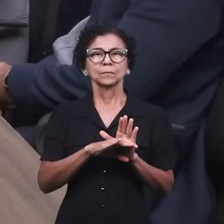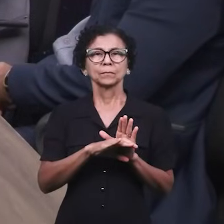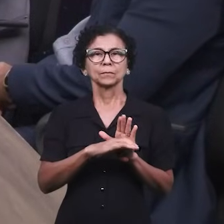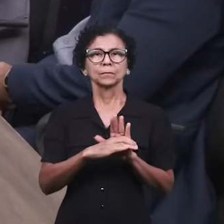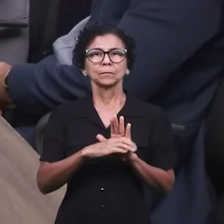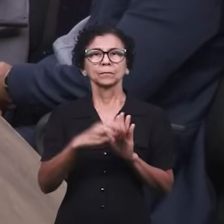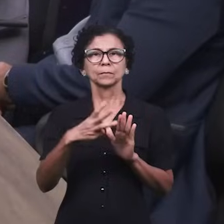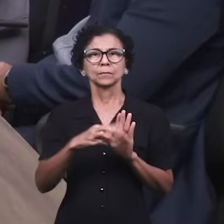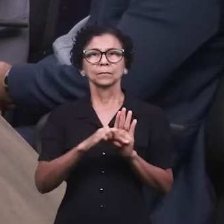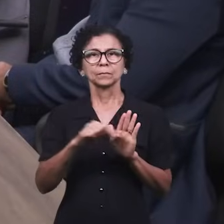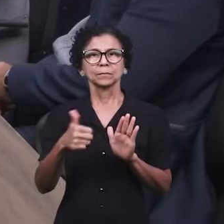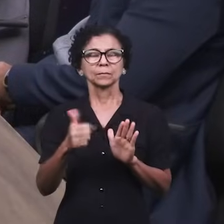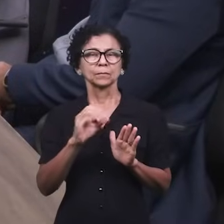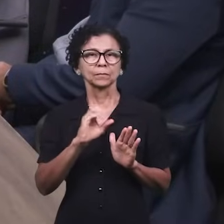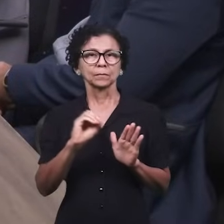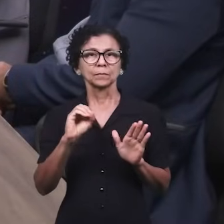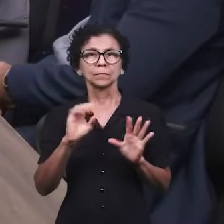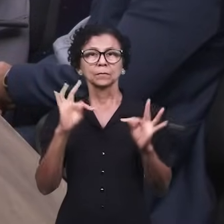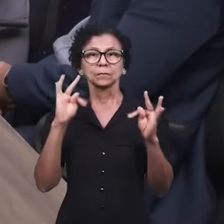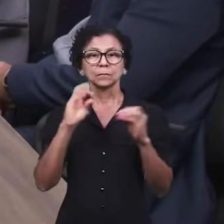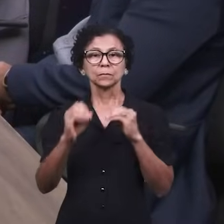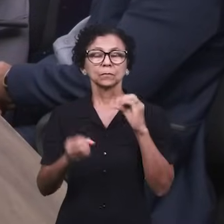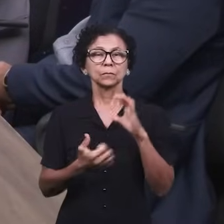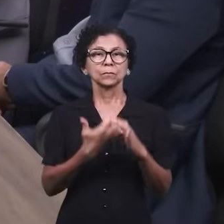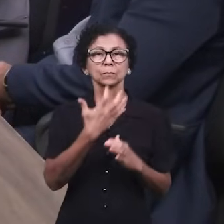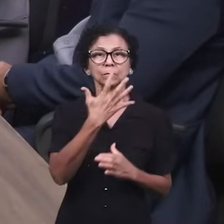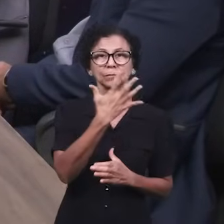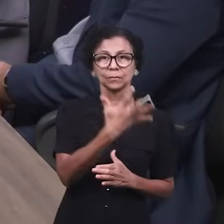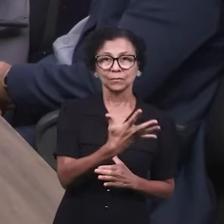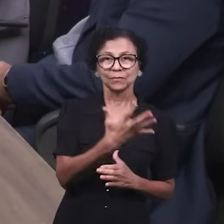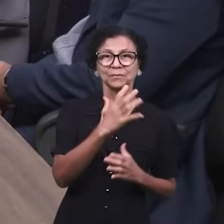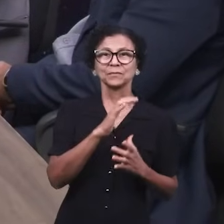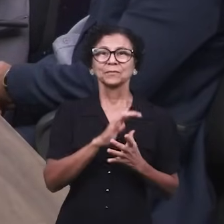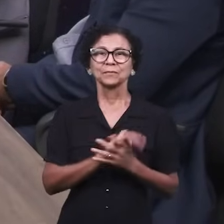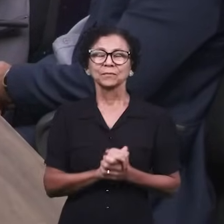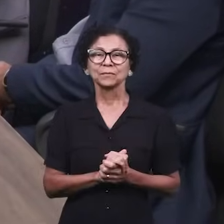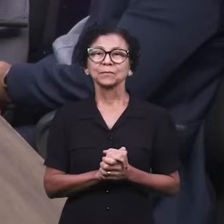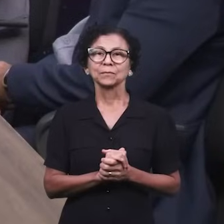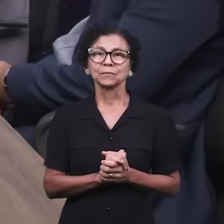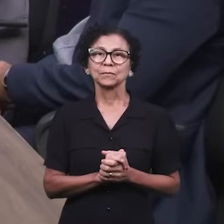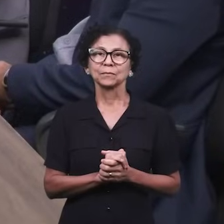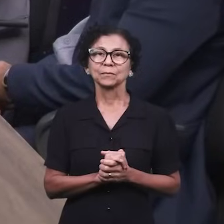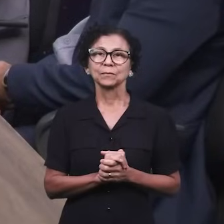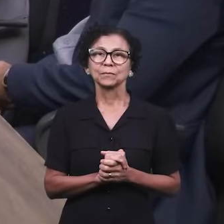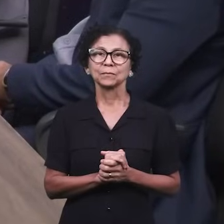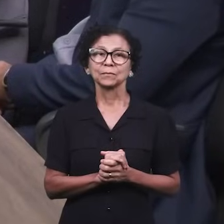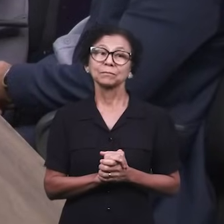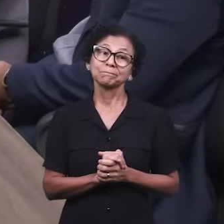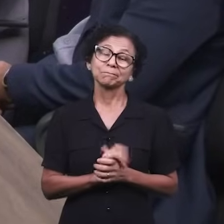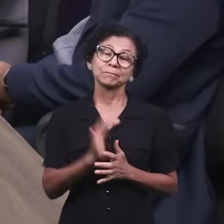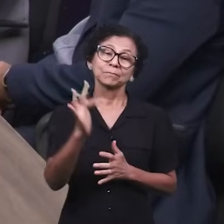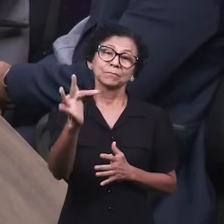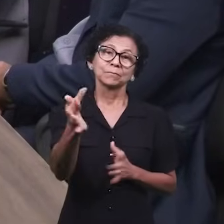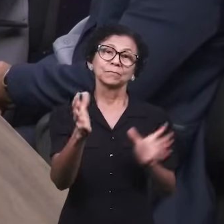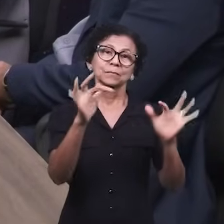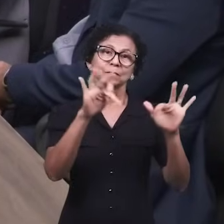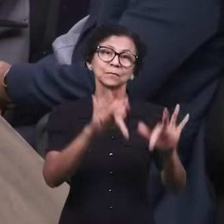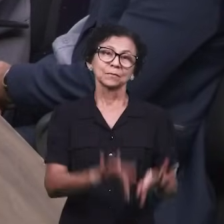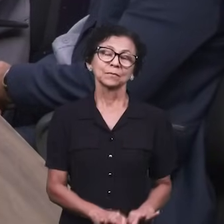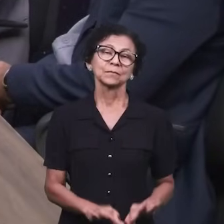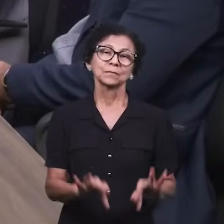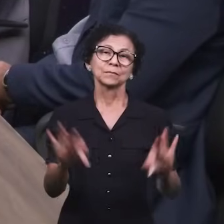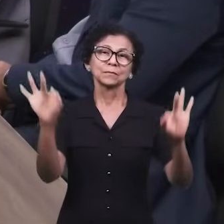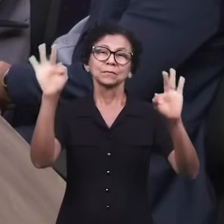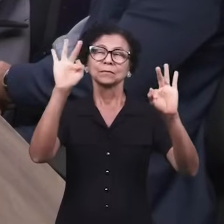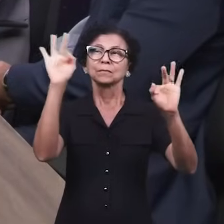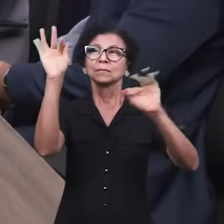exatamente isso. Ele diz que aquilo que foi criado está reservado como tesouro para o dia da destruição, quando os elementos ardendo se